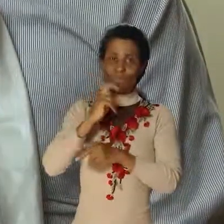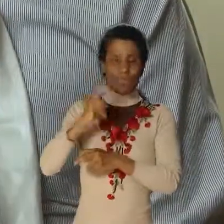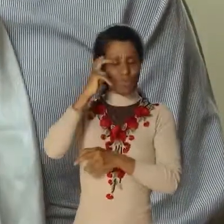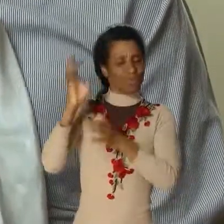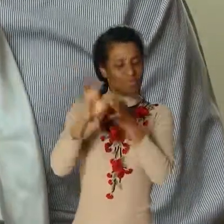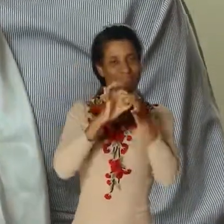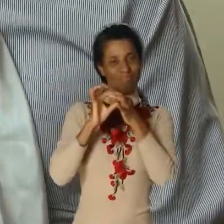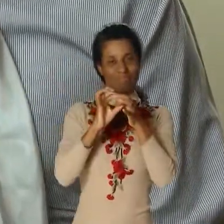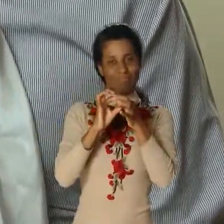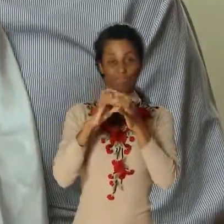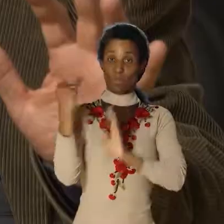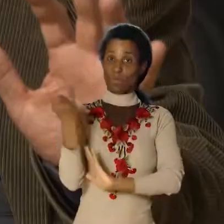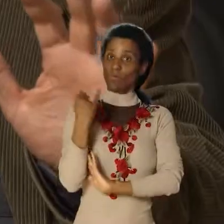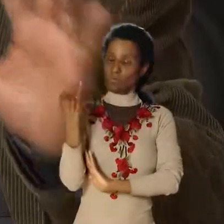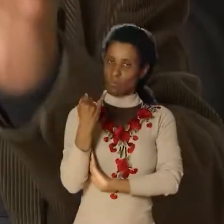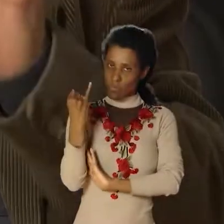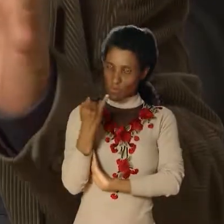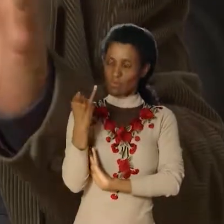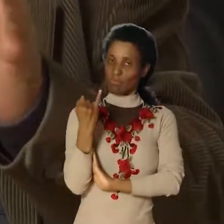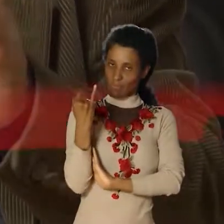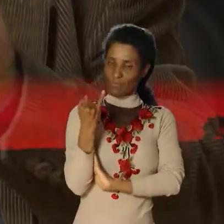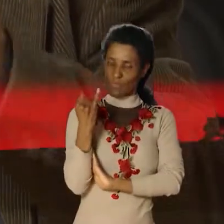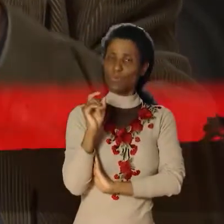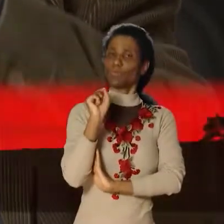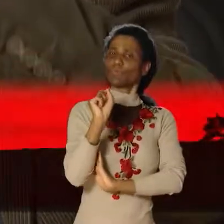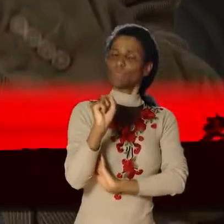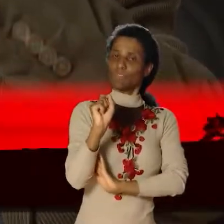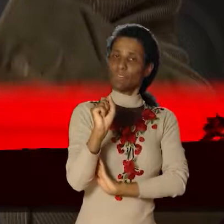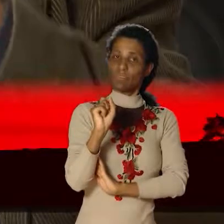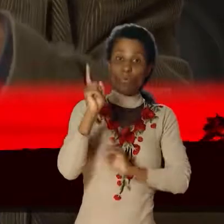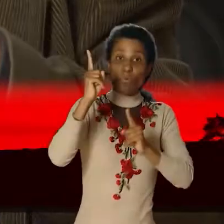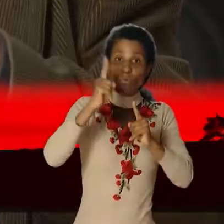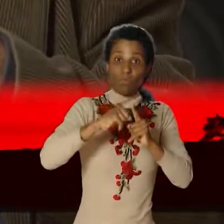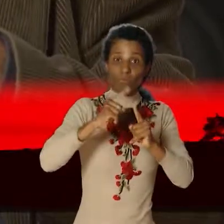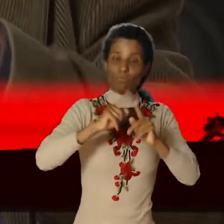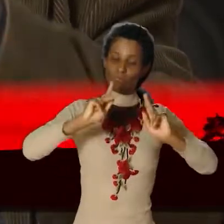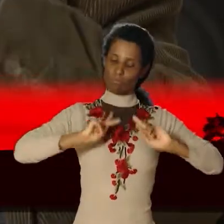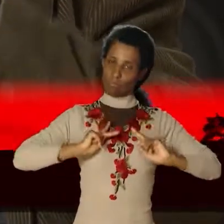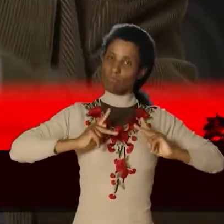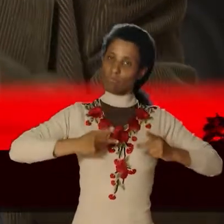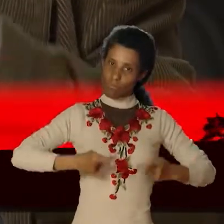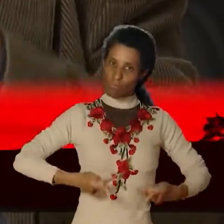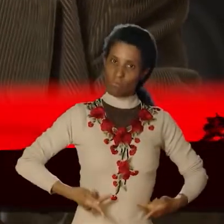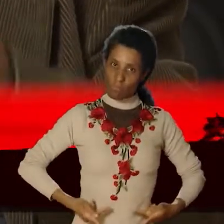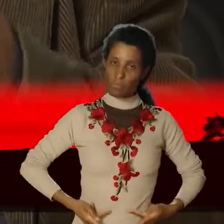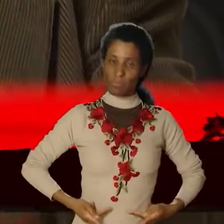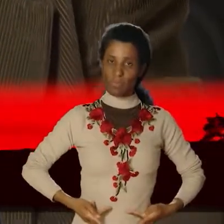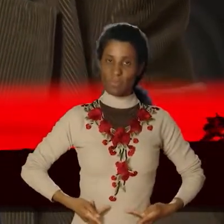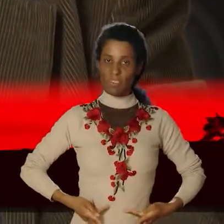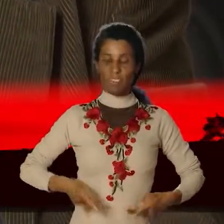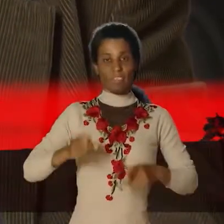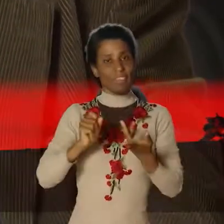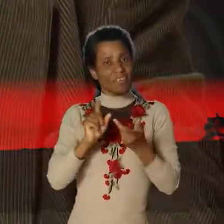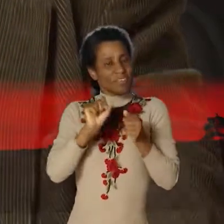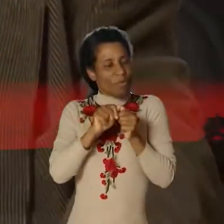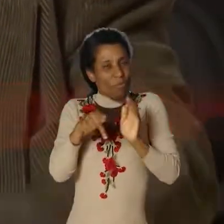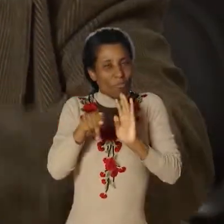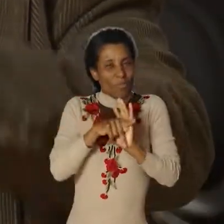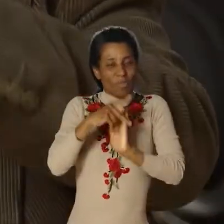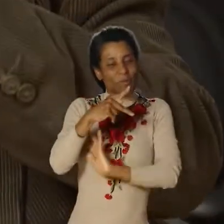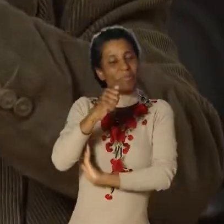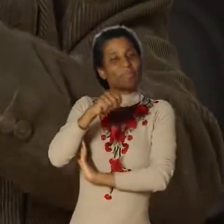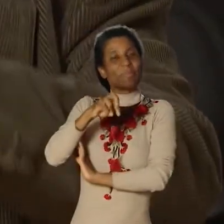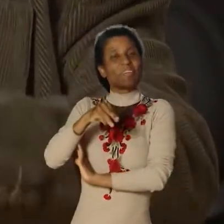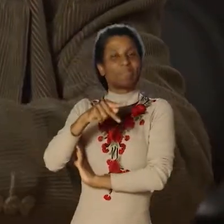legaram essa riqueza cultural. O que importa é que ele define um tipo de ser humano que